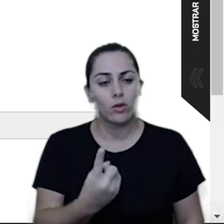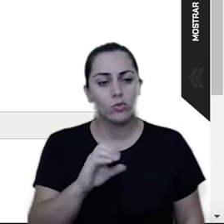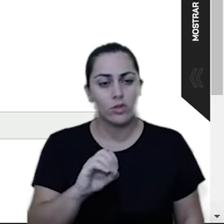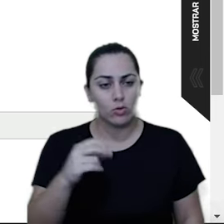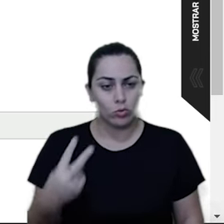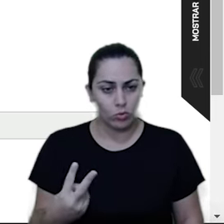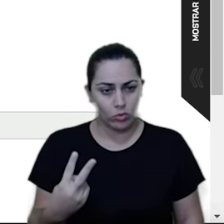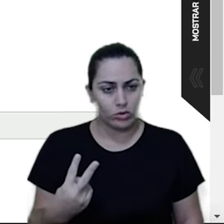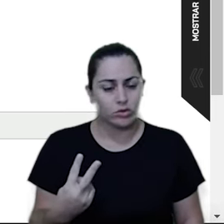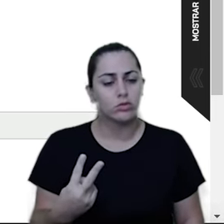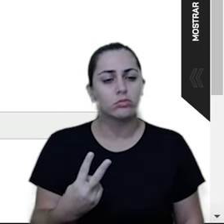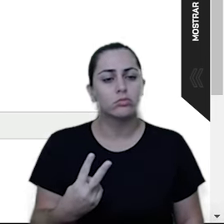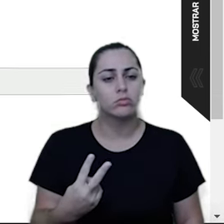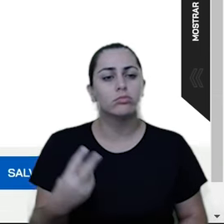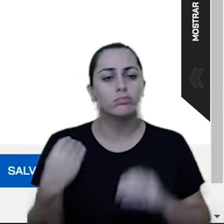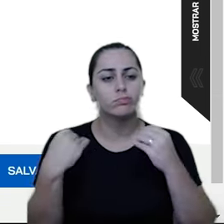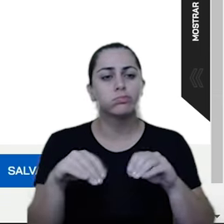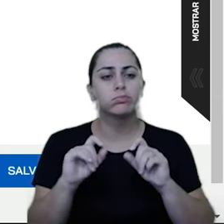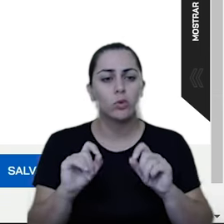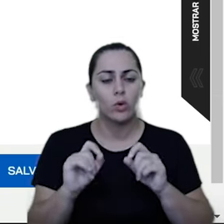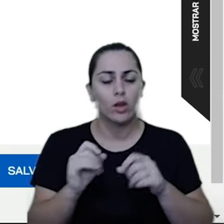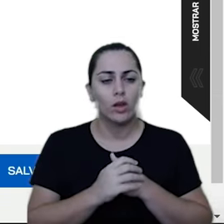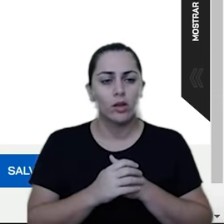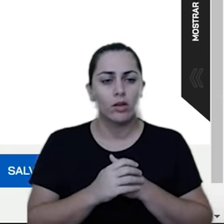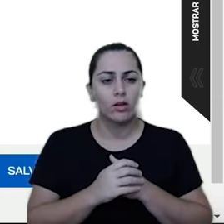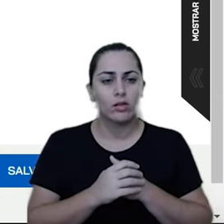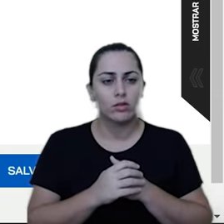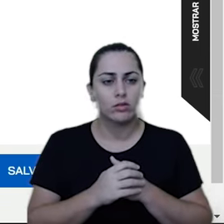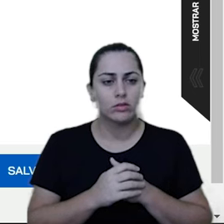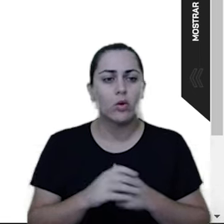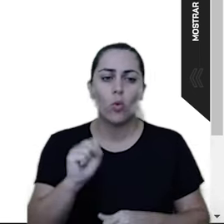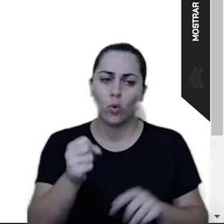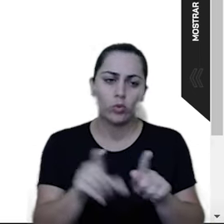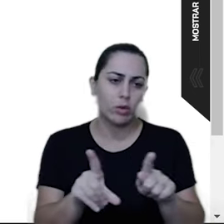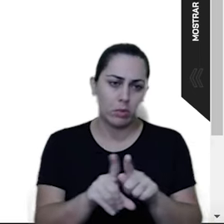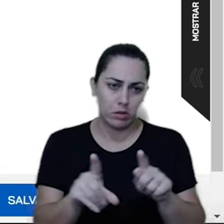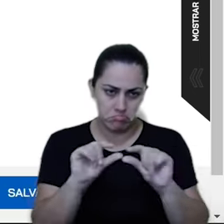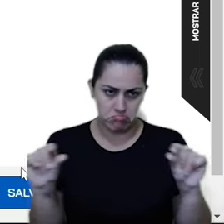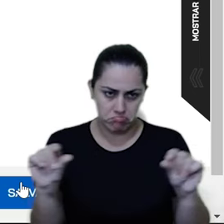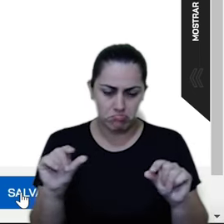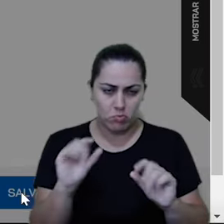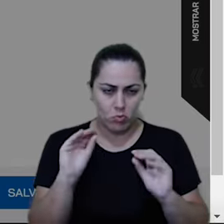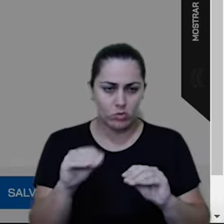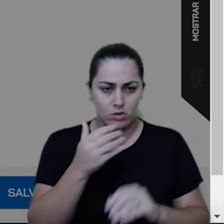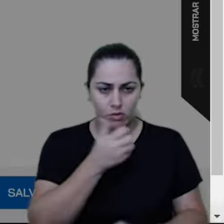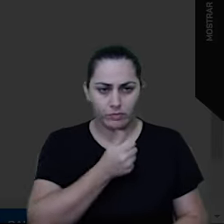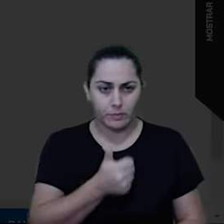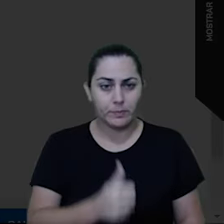5102 e aí eu vou falar que esse carinha aqui a gente vai colocar sem incidência também e eu venho aqui e